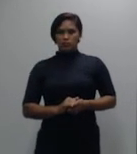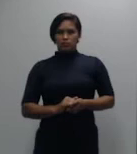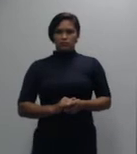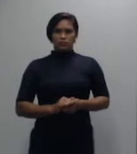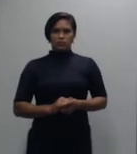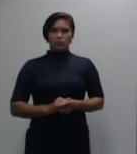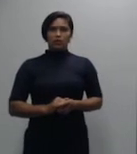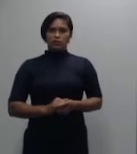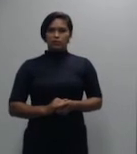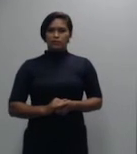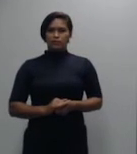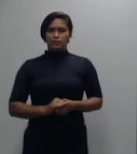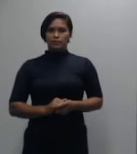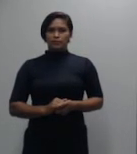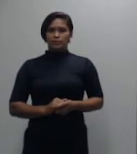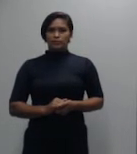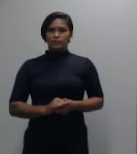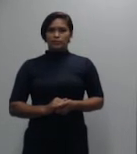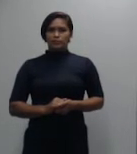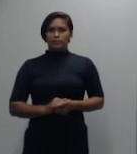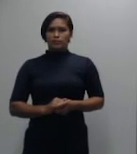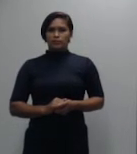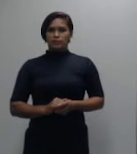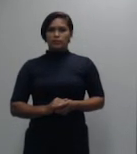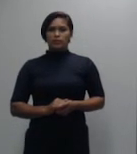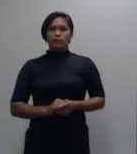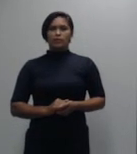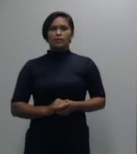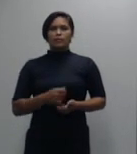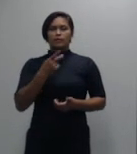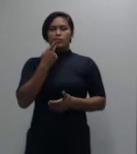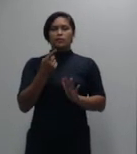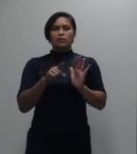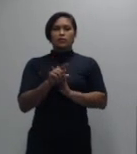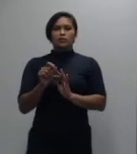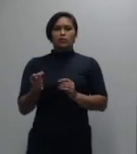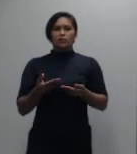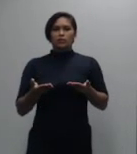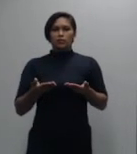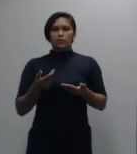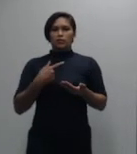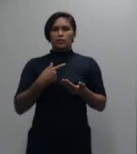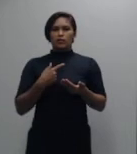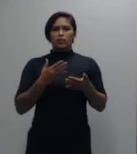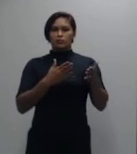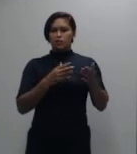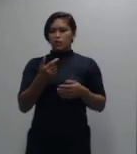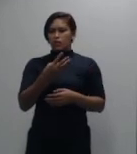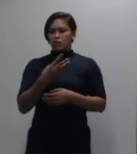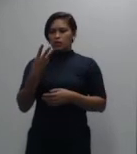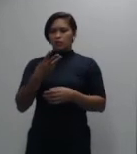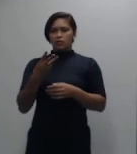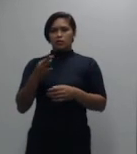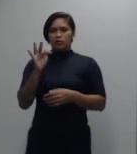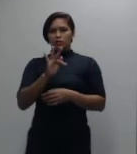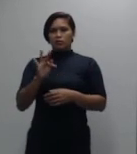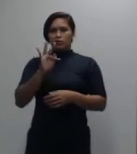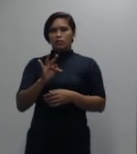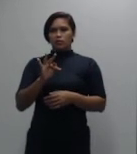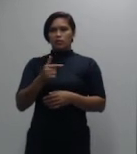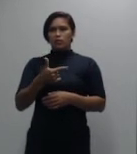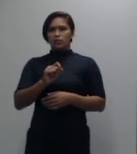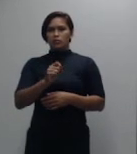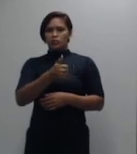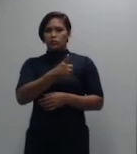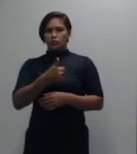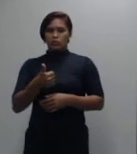e eu digo o que em 3D cervejeiros de dois meses um